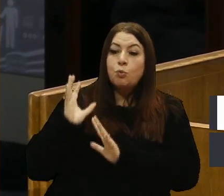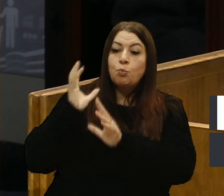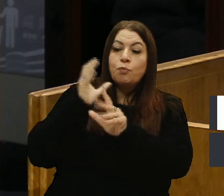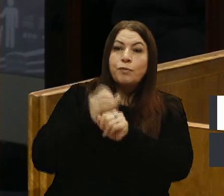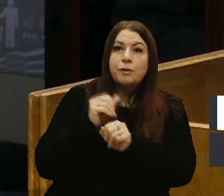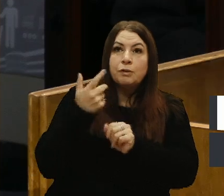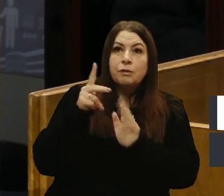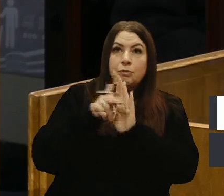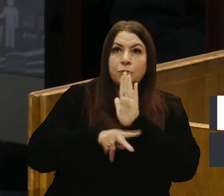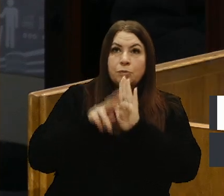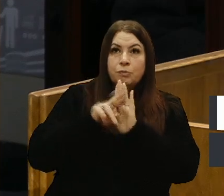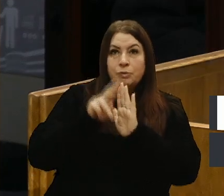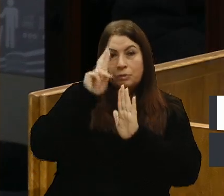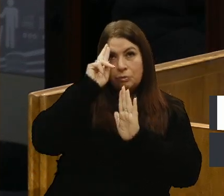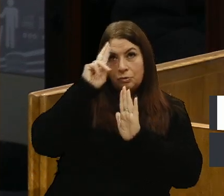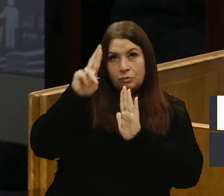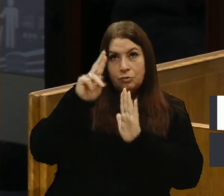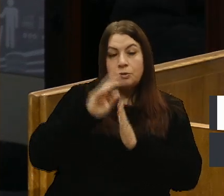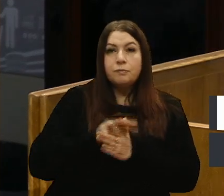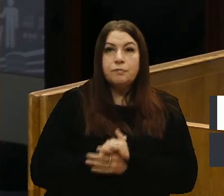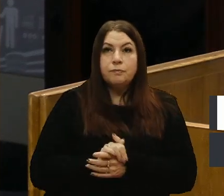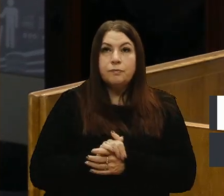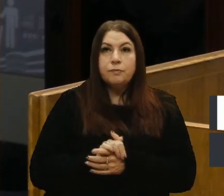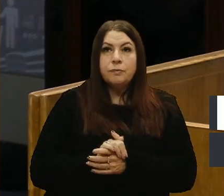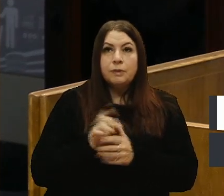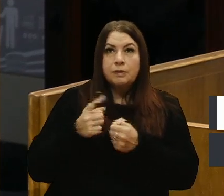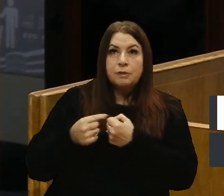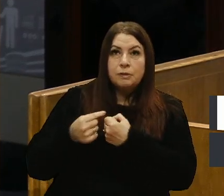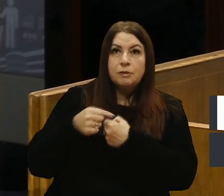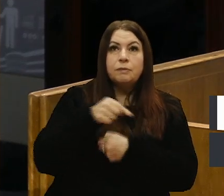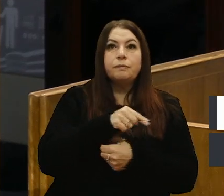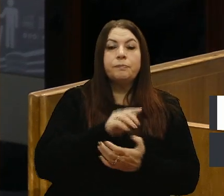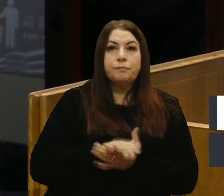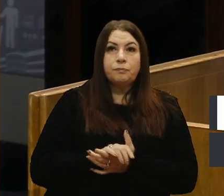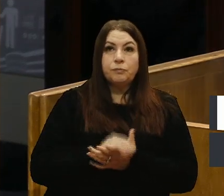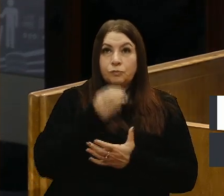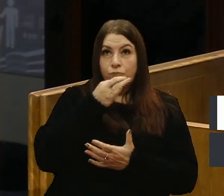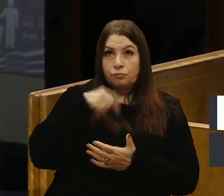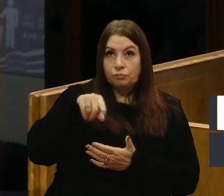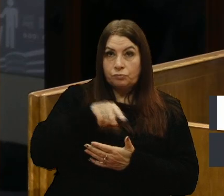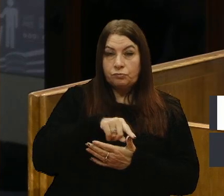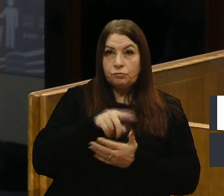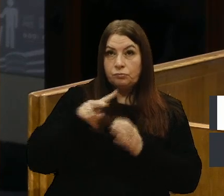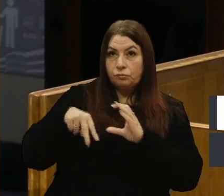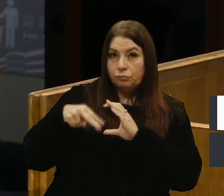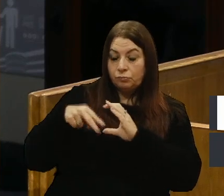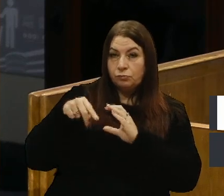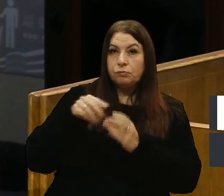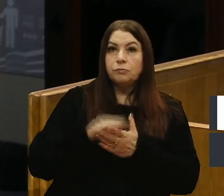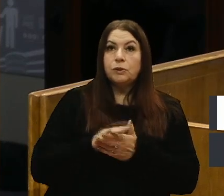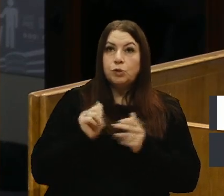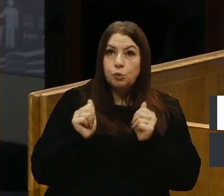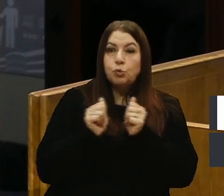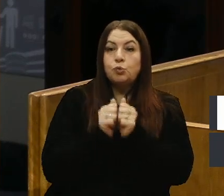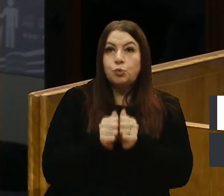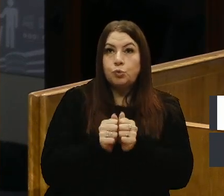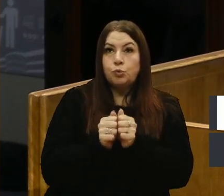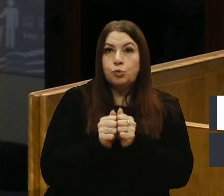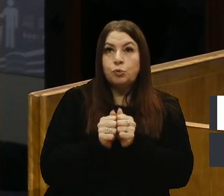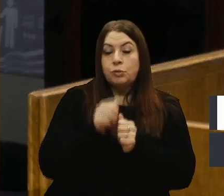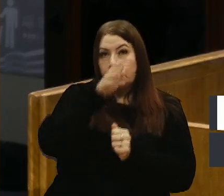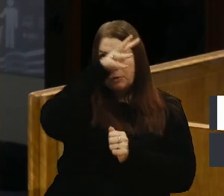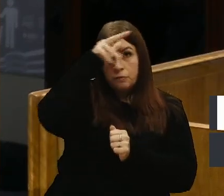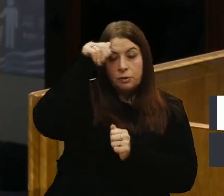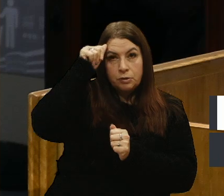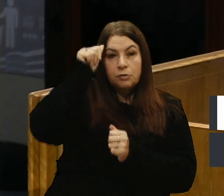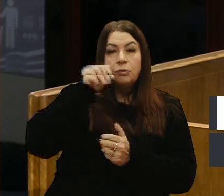nosso plano diretor municipal de Caxias do Sul. A Câmara de Vereadores, junto com a